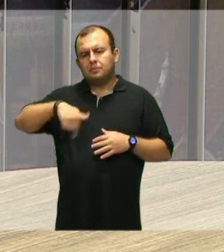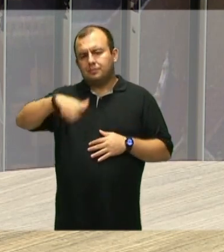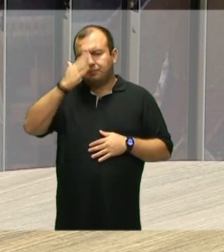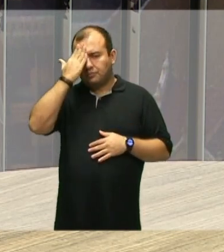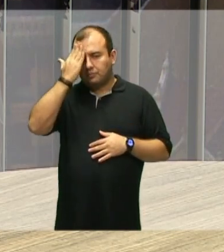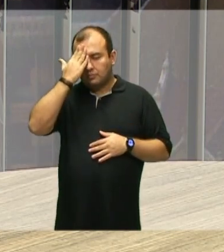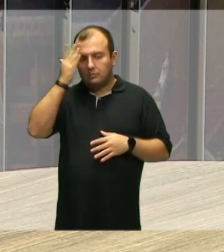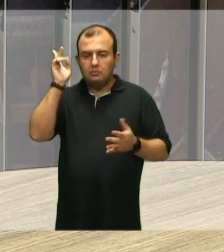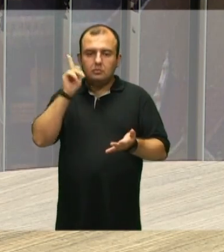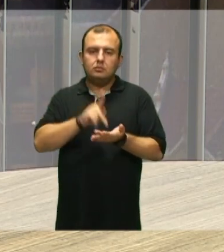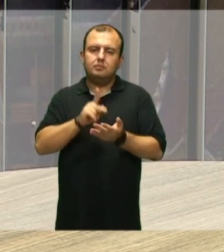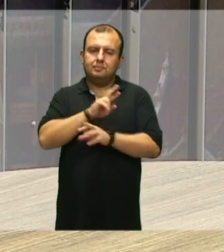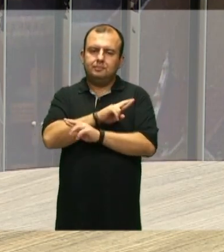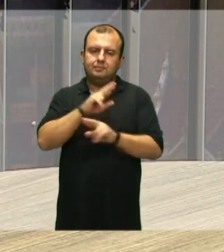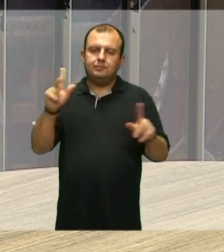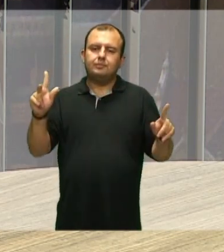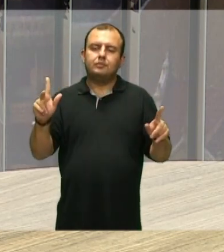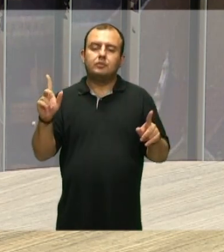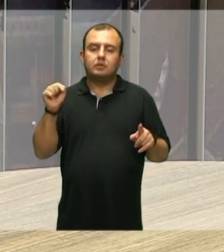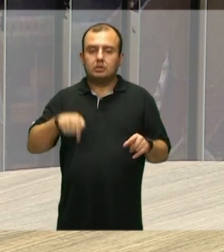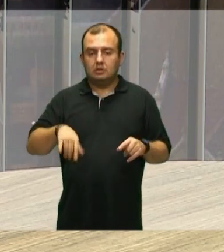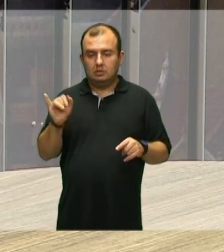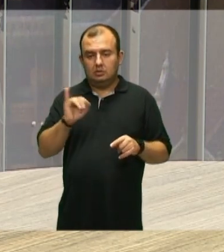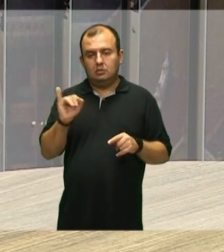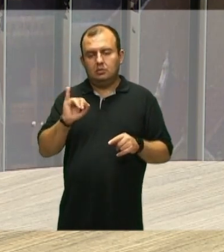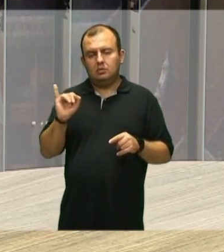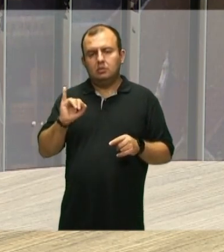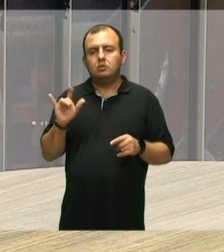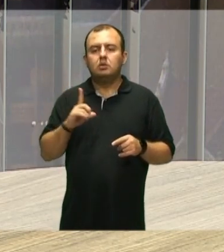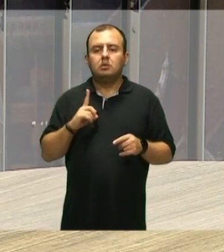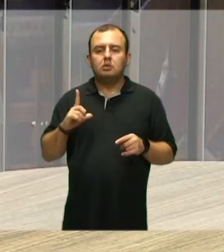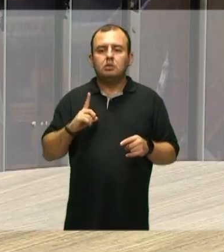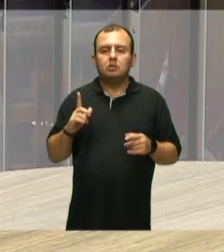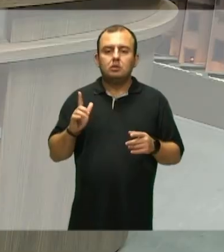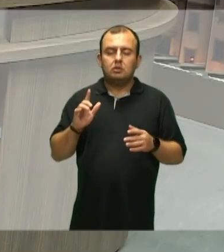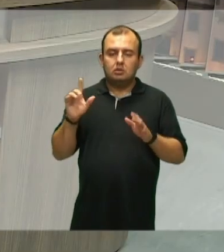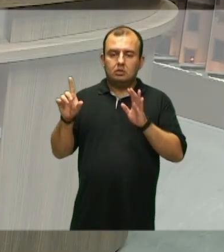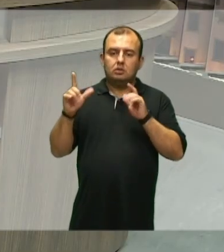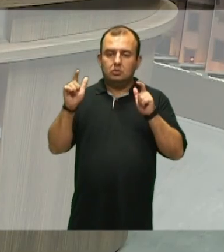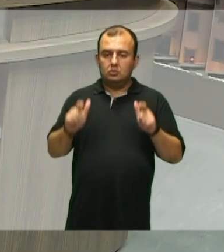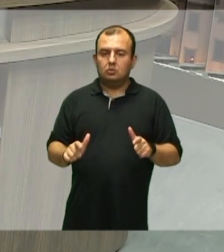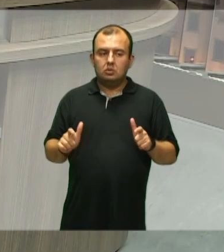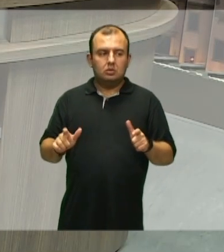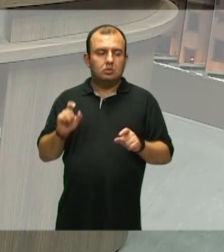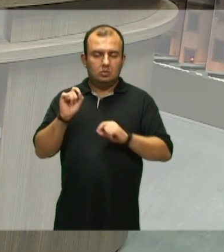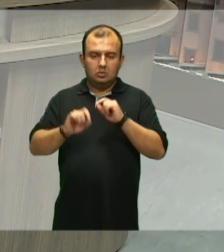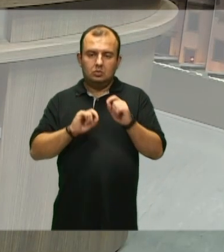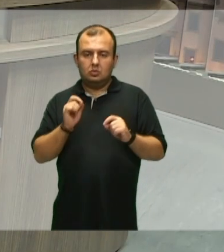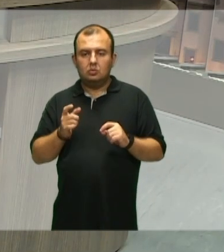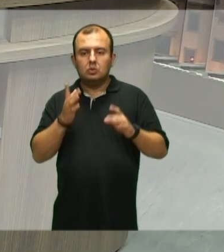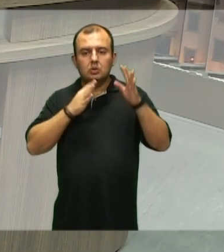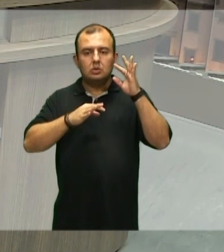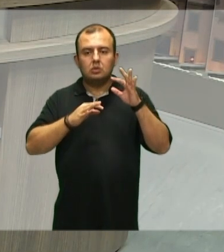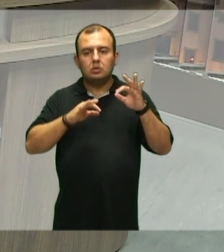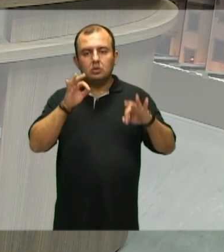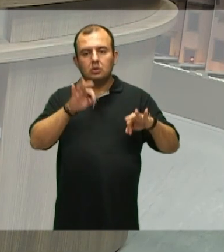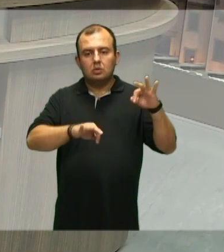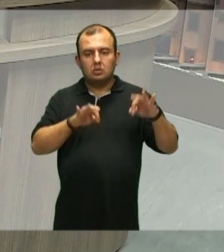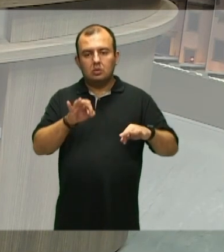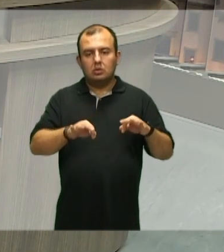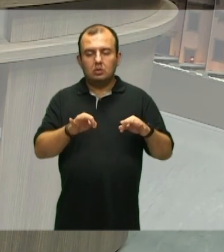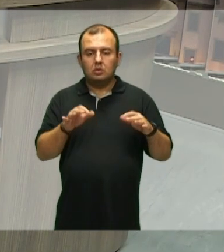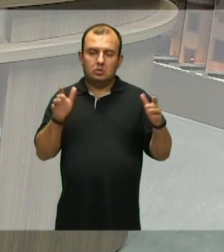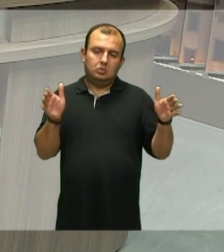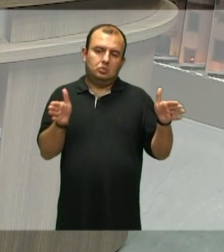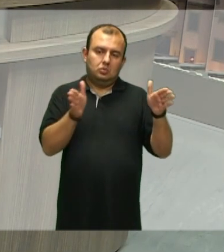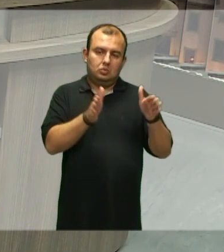as realidades são muito diferentes. Aqui em Itajaí mesmo, né? Nós apresentamos ali no espaço que ele é um teatro de bolso,